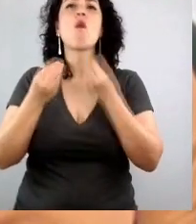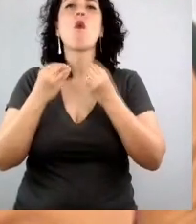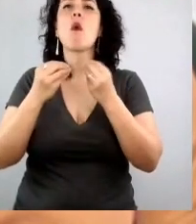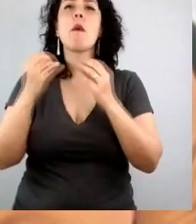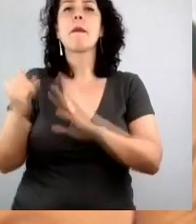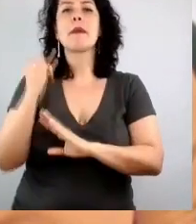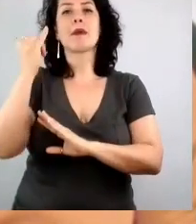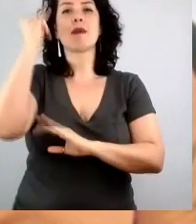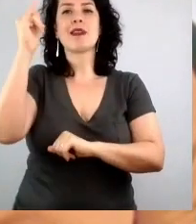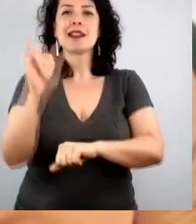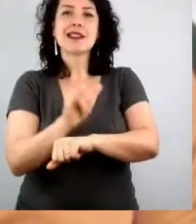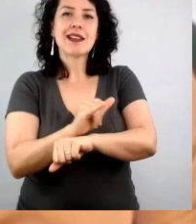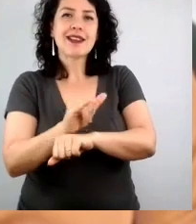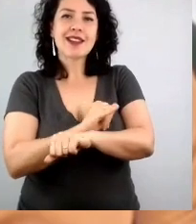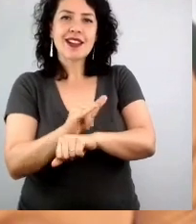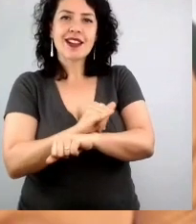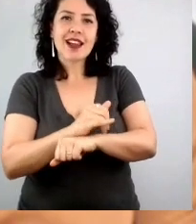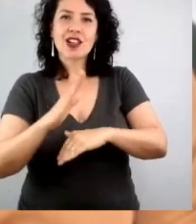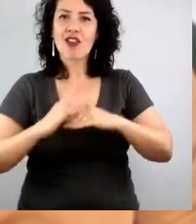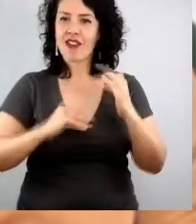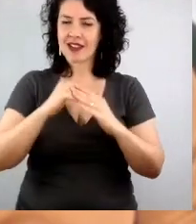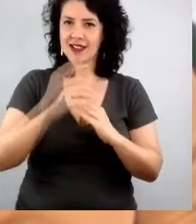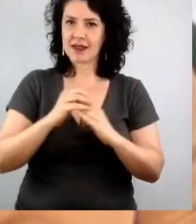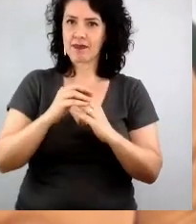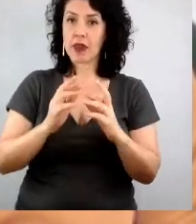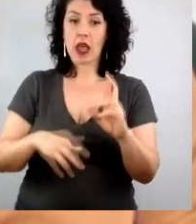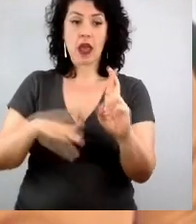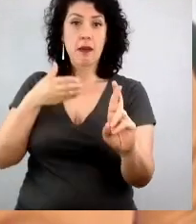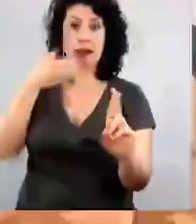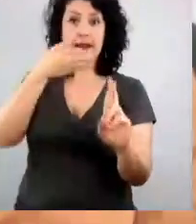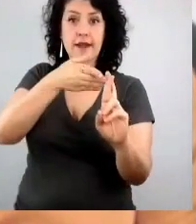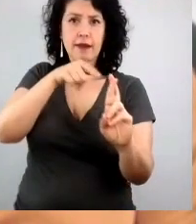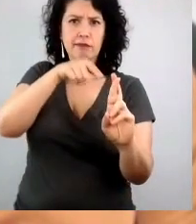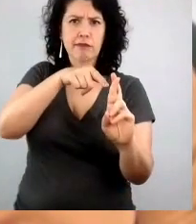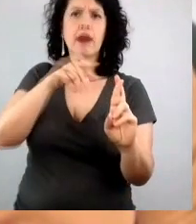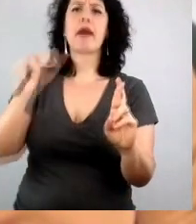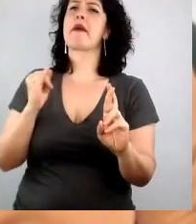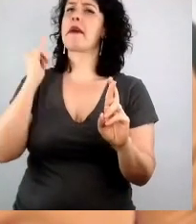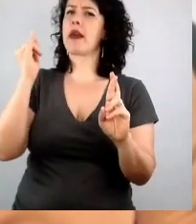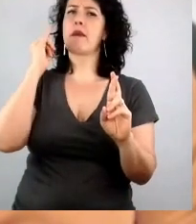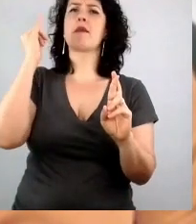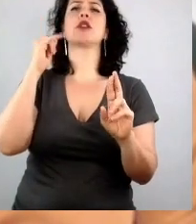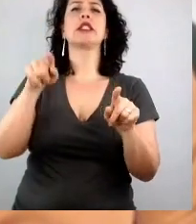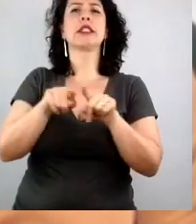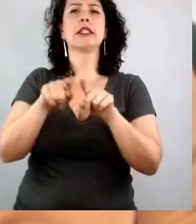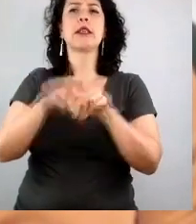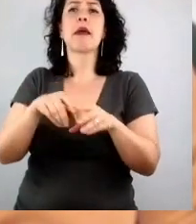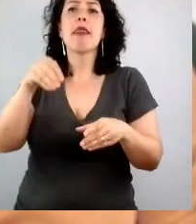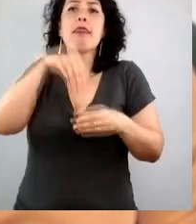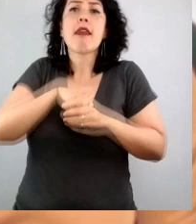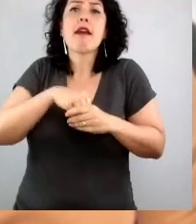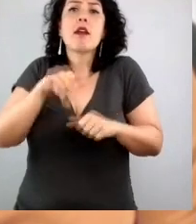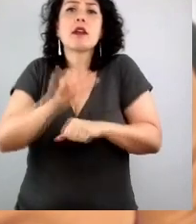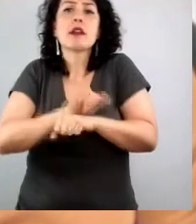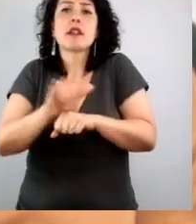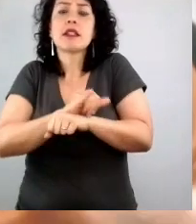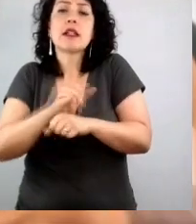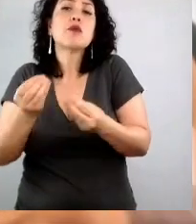estratégias. Representatividade passou a ser muito importante também nas estratégias de influência de